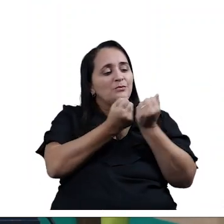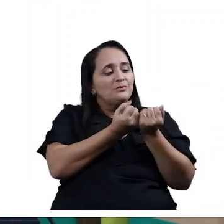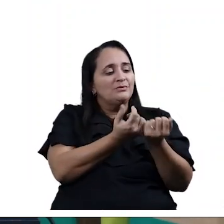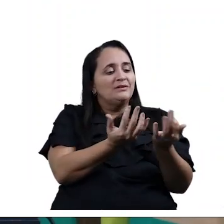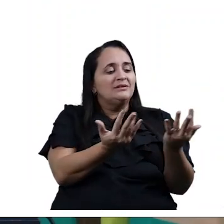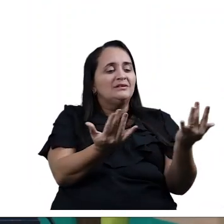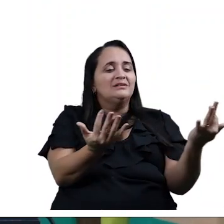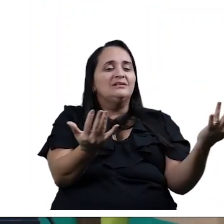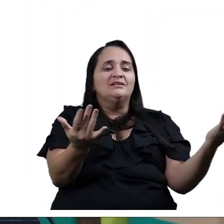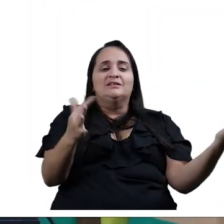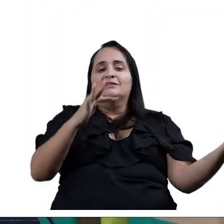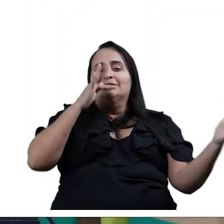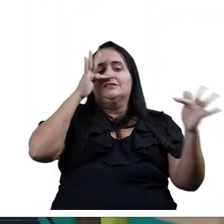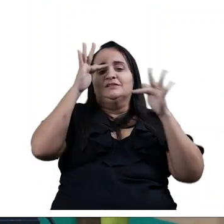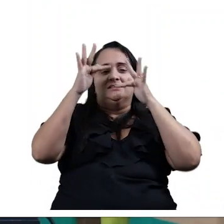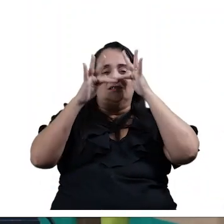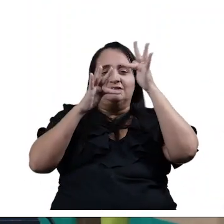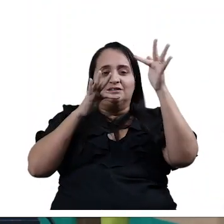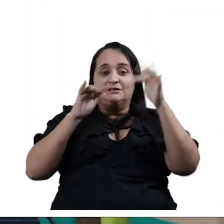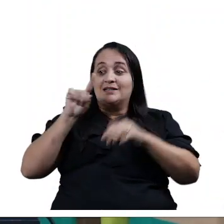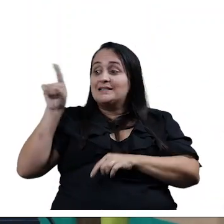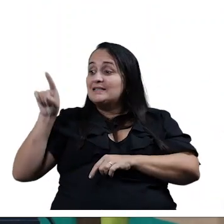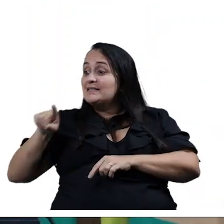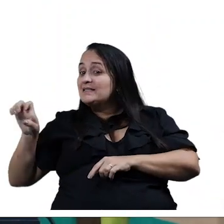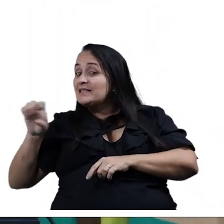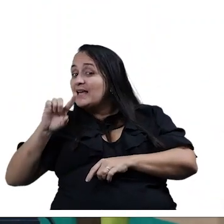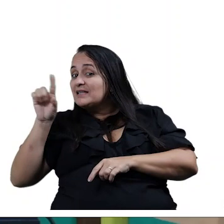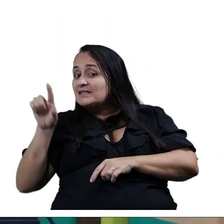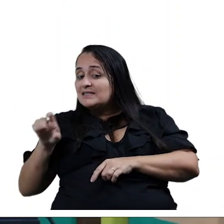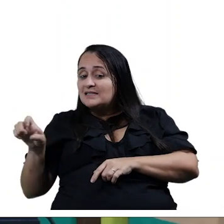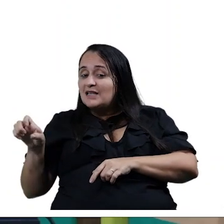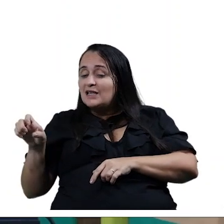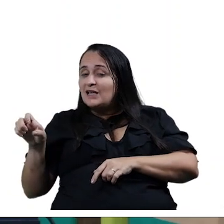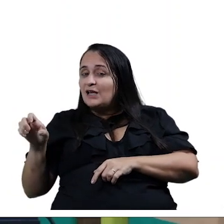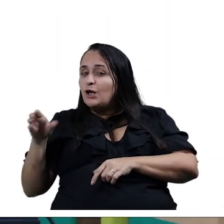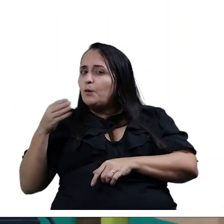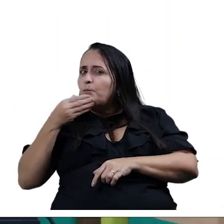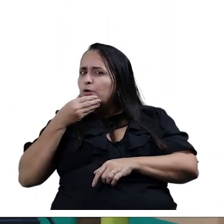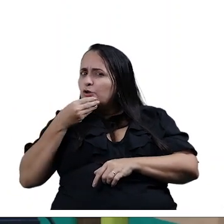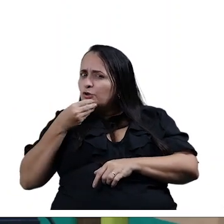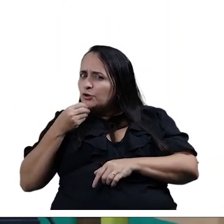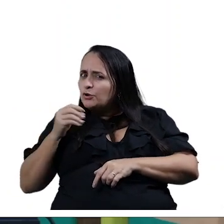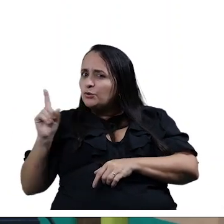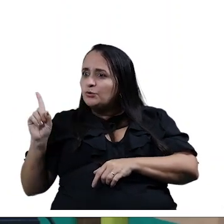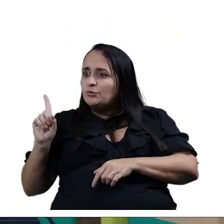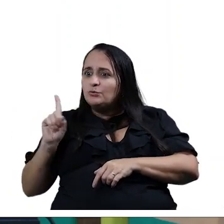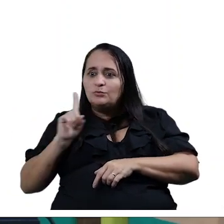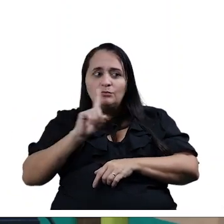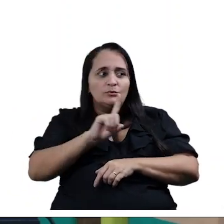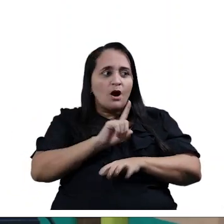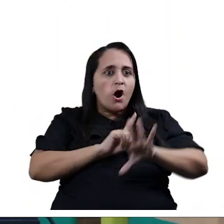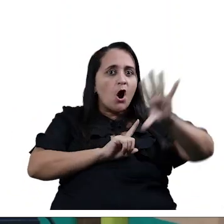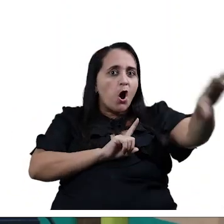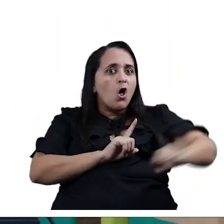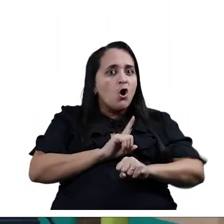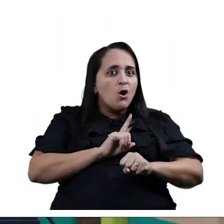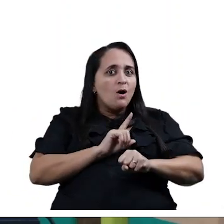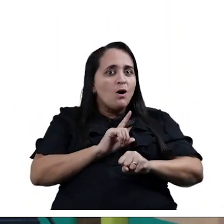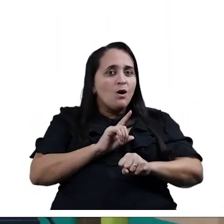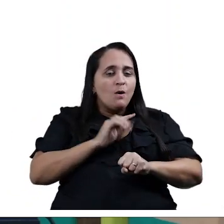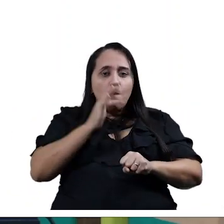dono do jardim do qual Zezé, que é o menino que a Pró está reclamando, né, rouba